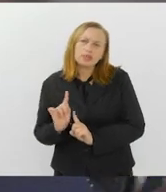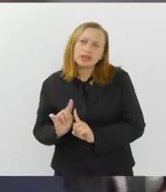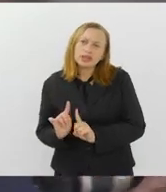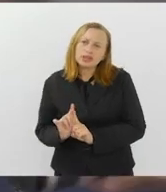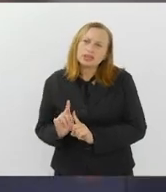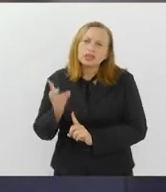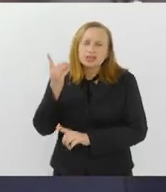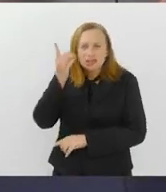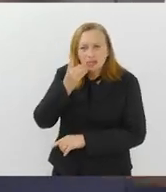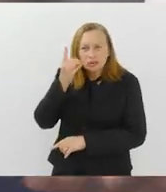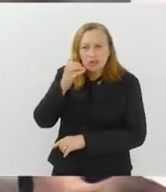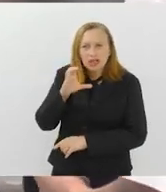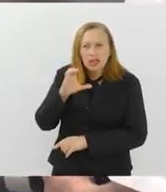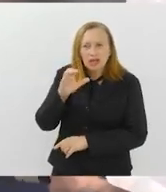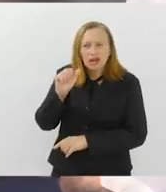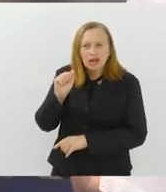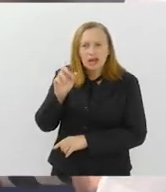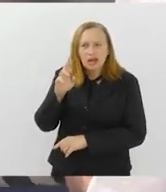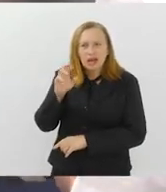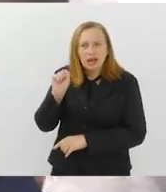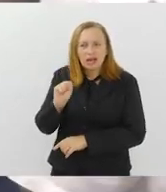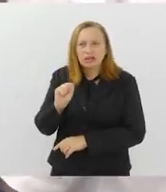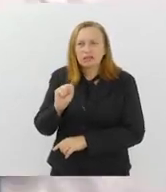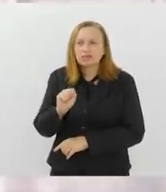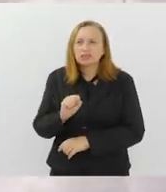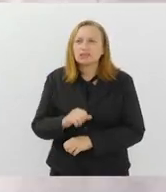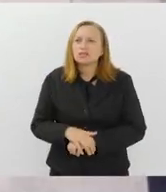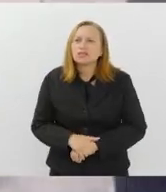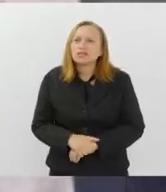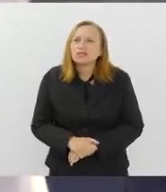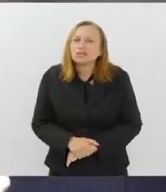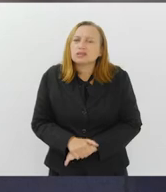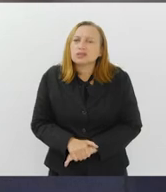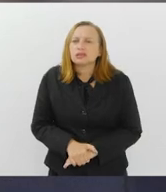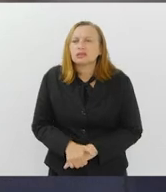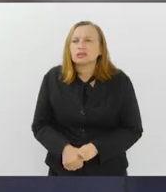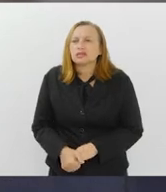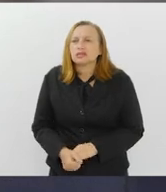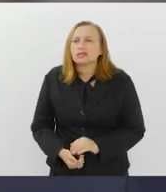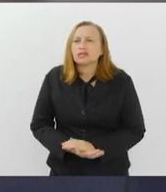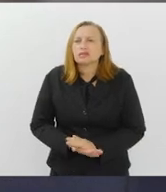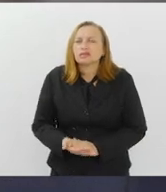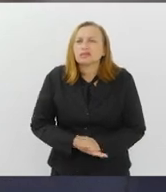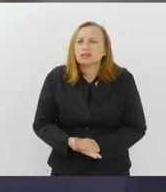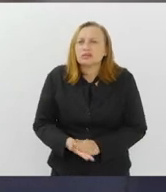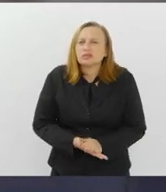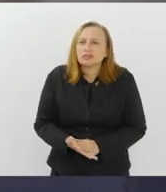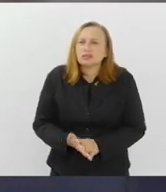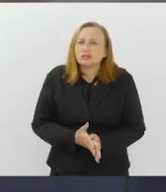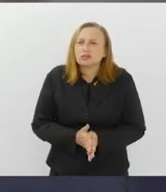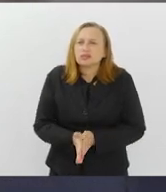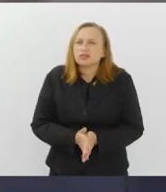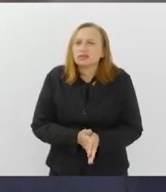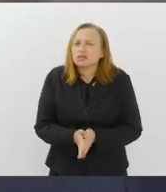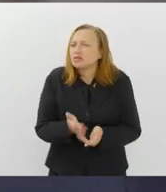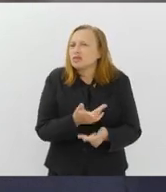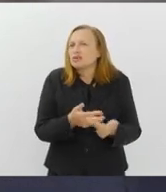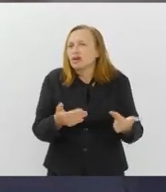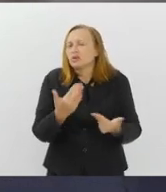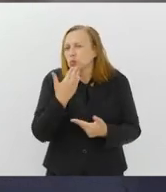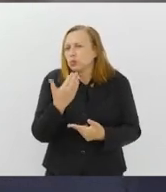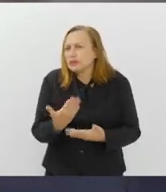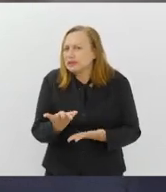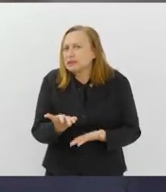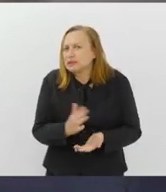deputada Carla, e gostaria... Uma das solicitações, nós encaminhamos inúmeras solicitações, não só